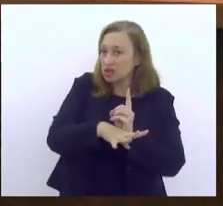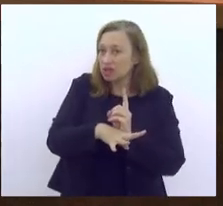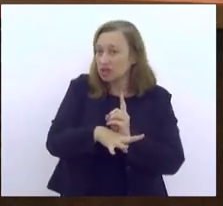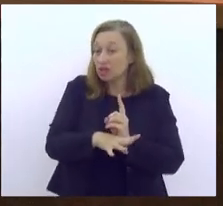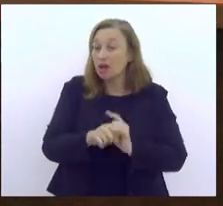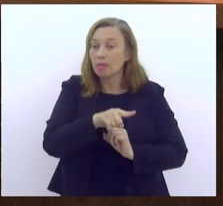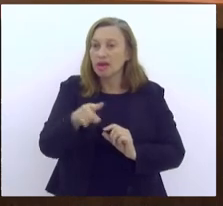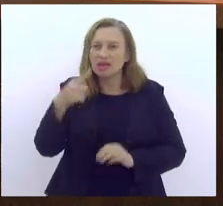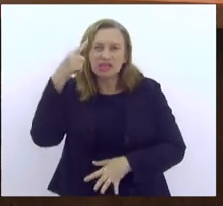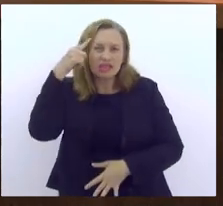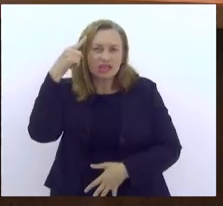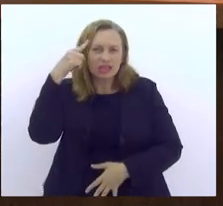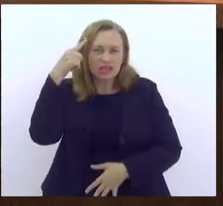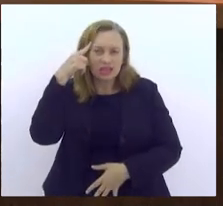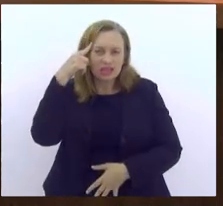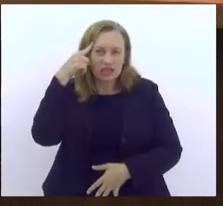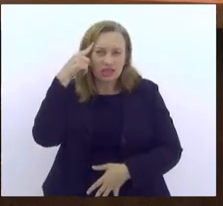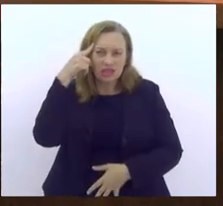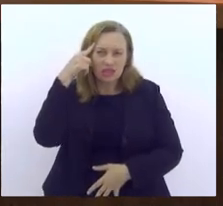essa lógica